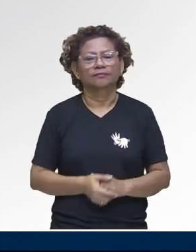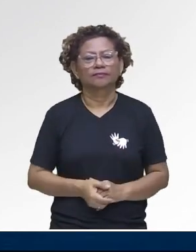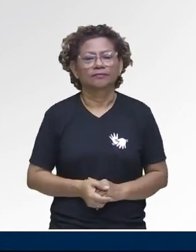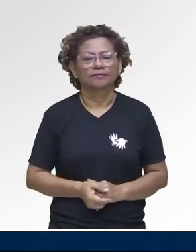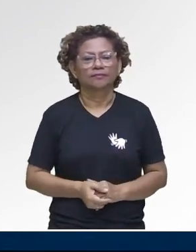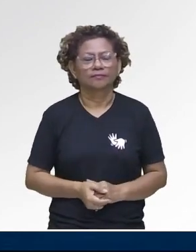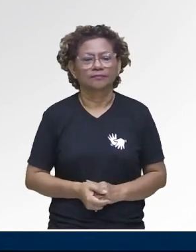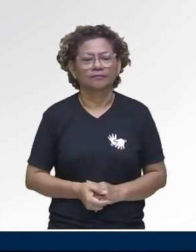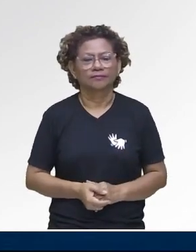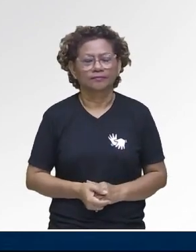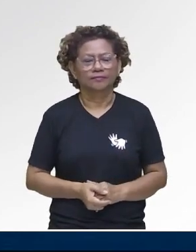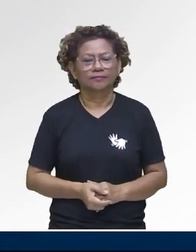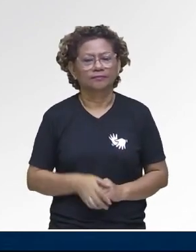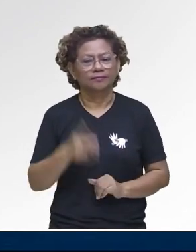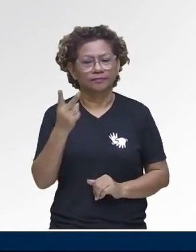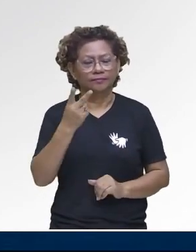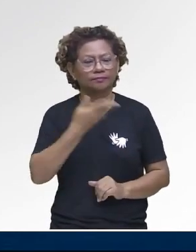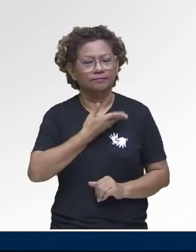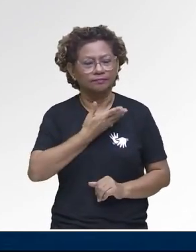as duas